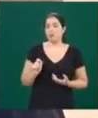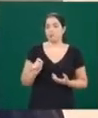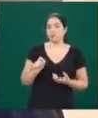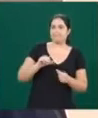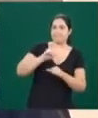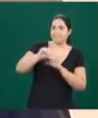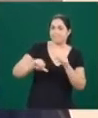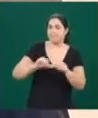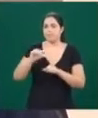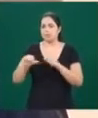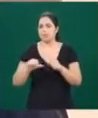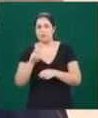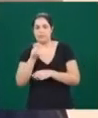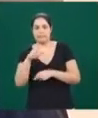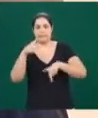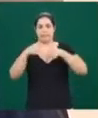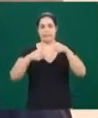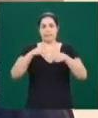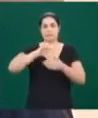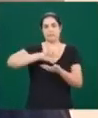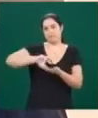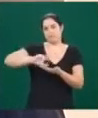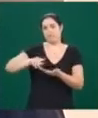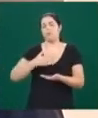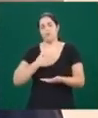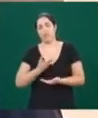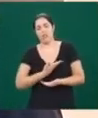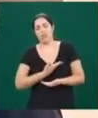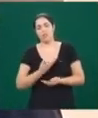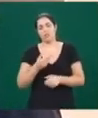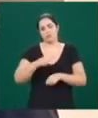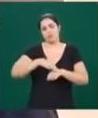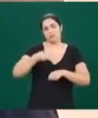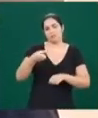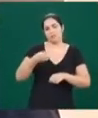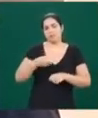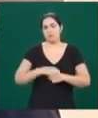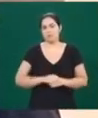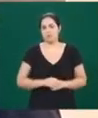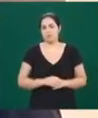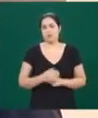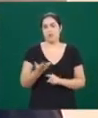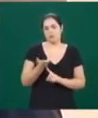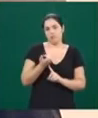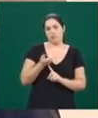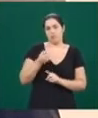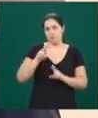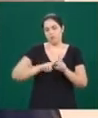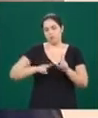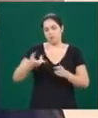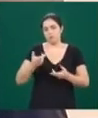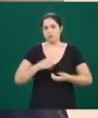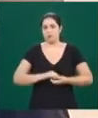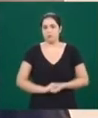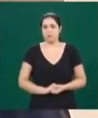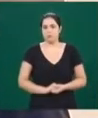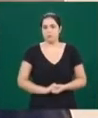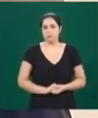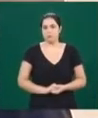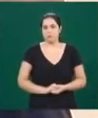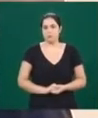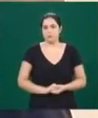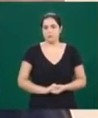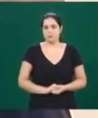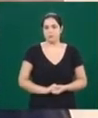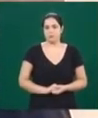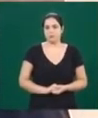de 5 trabalho de meus companheiros de mestrado da jardins atualmente da ufu e ea